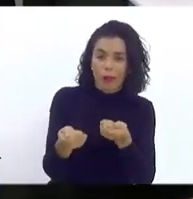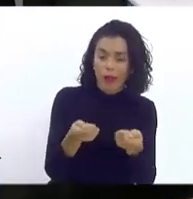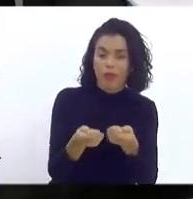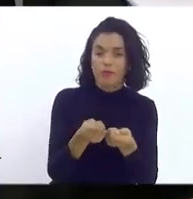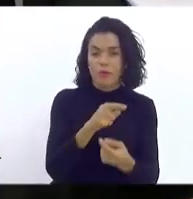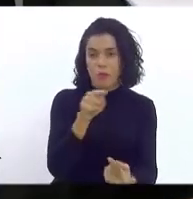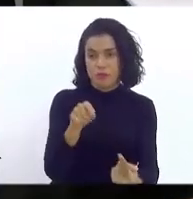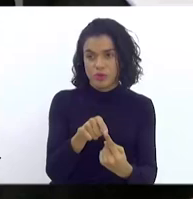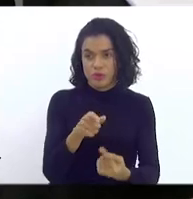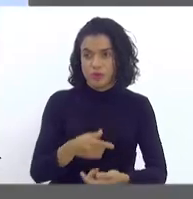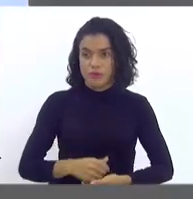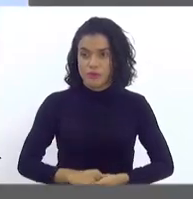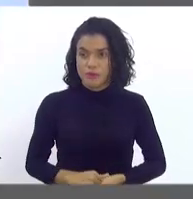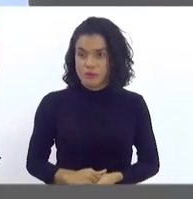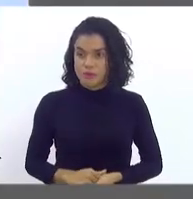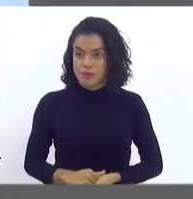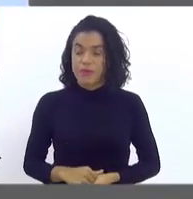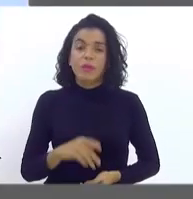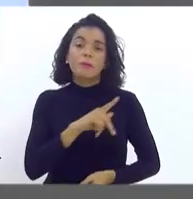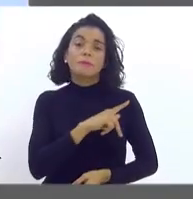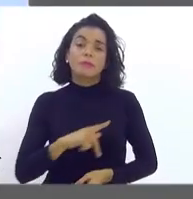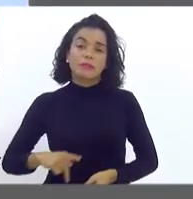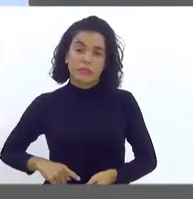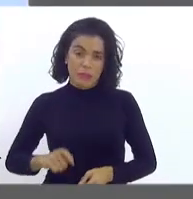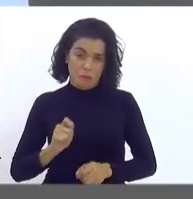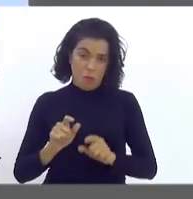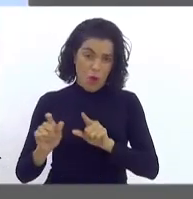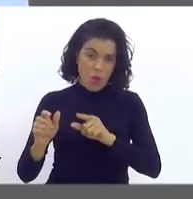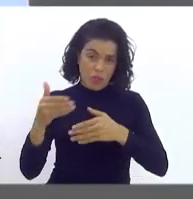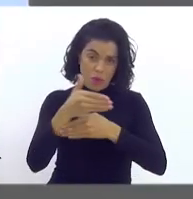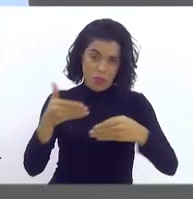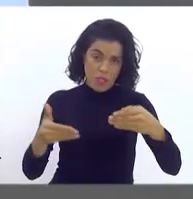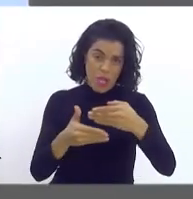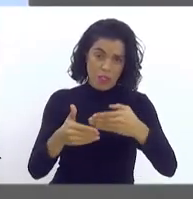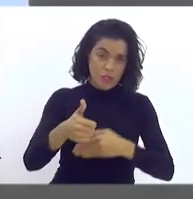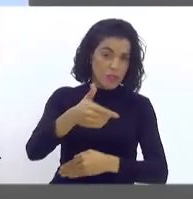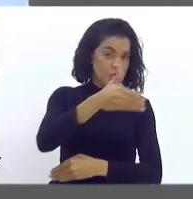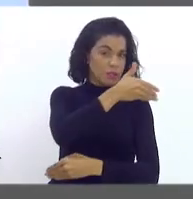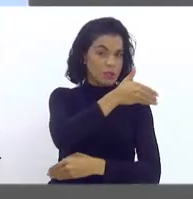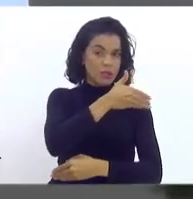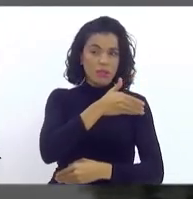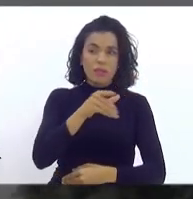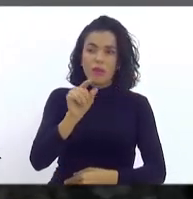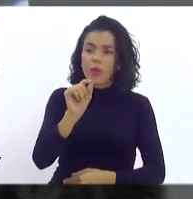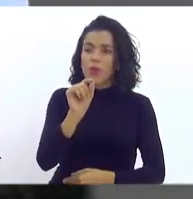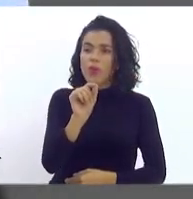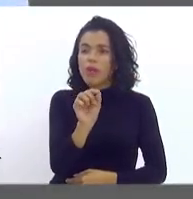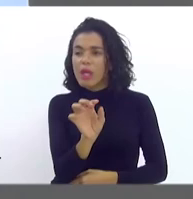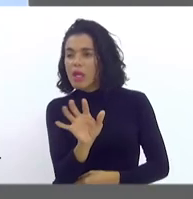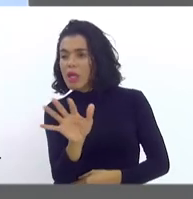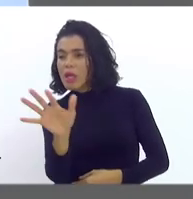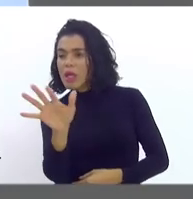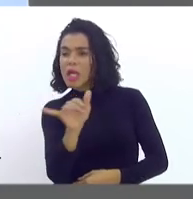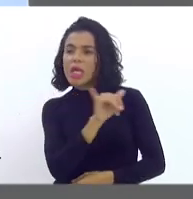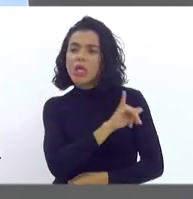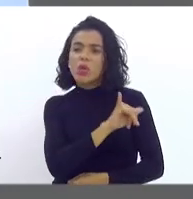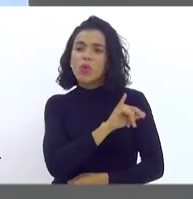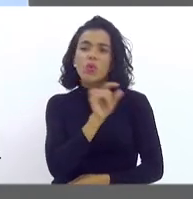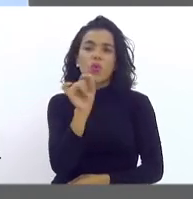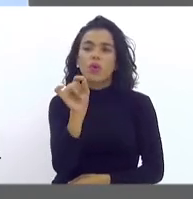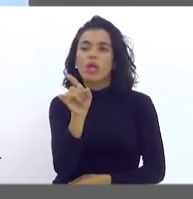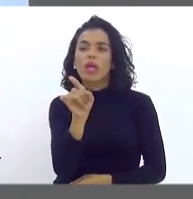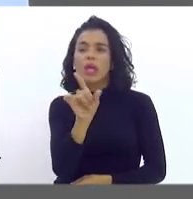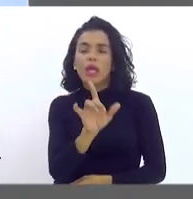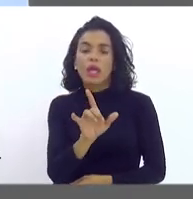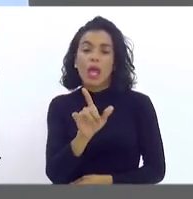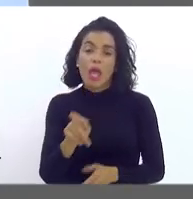isso. Presidente, se puder voltar ao slide anterior, aquela mancha ali no mapa do Rio de Janeiro, a que se refere aquela mancha